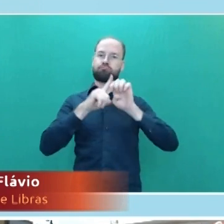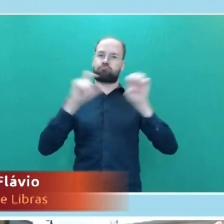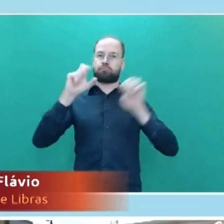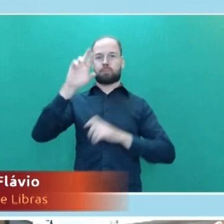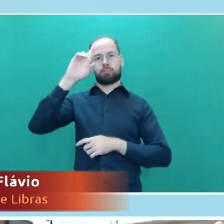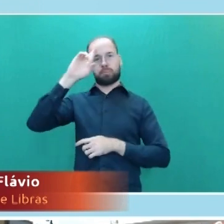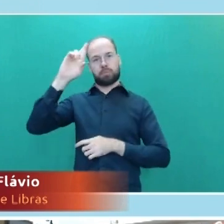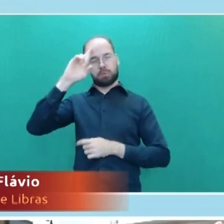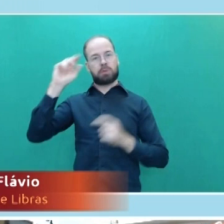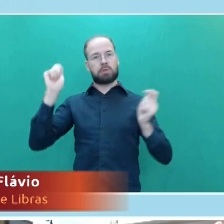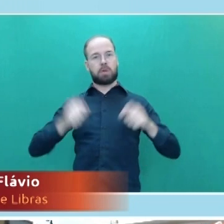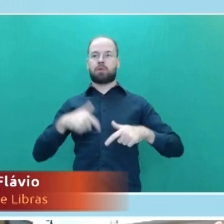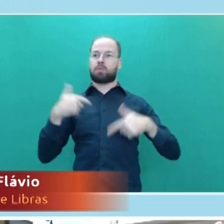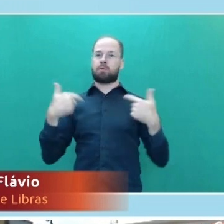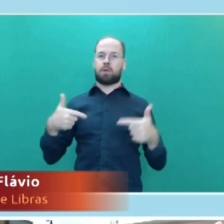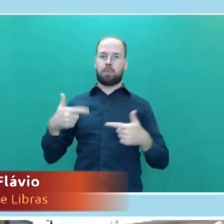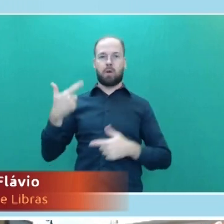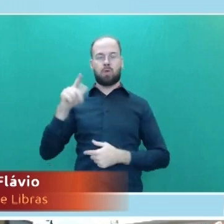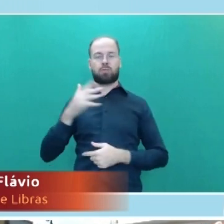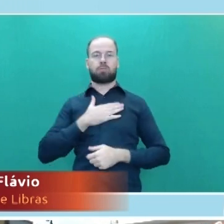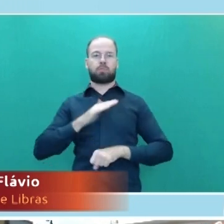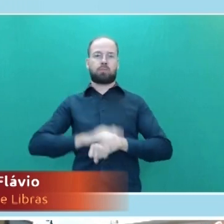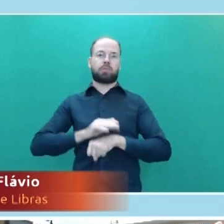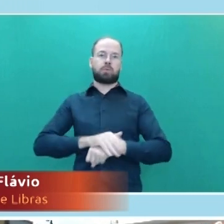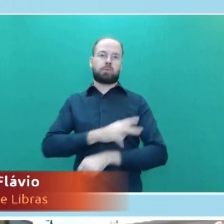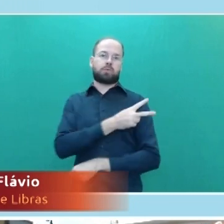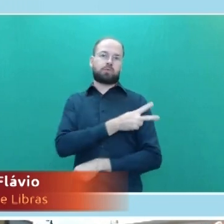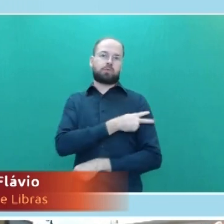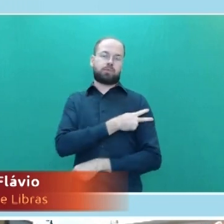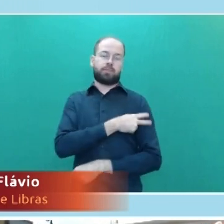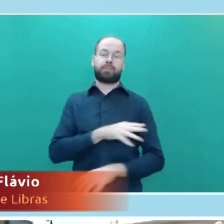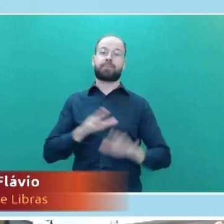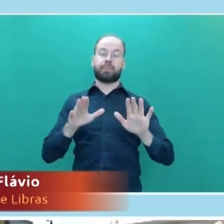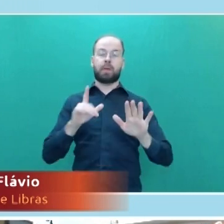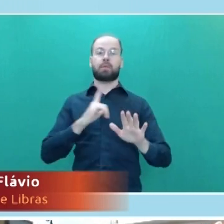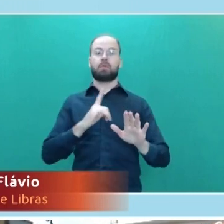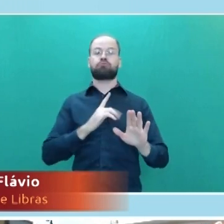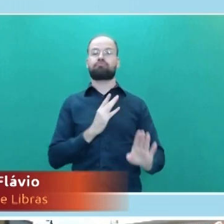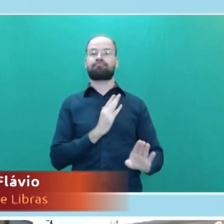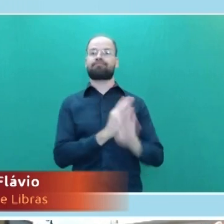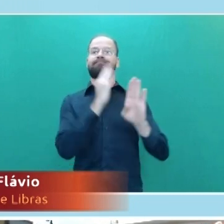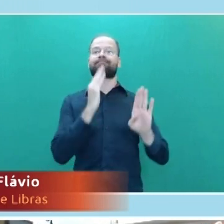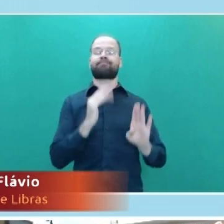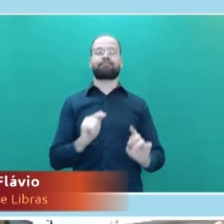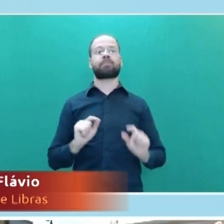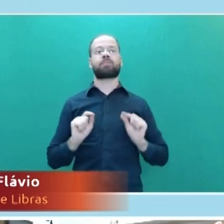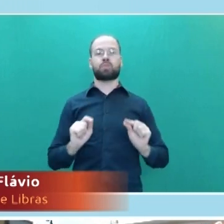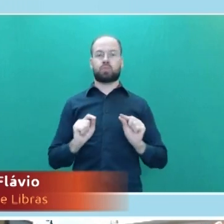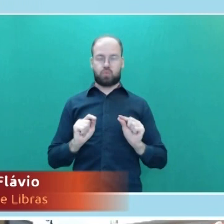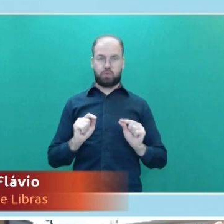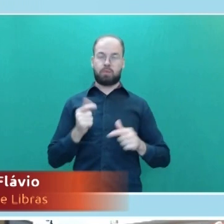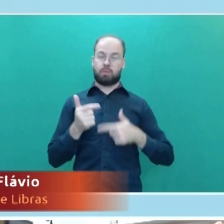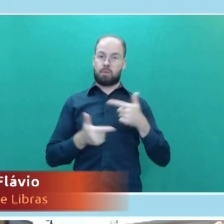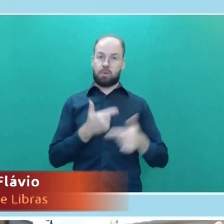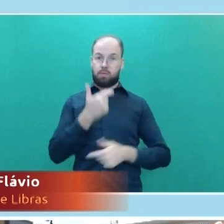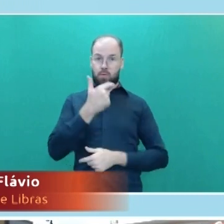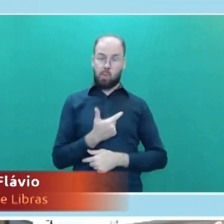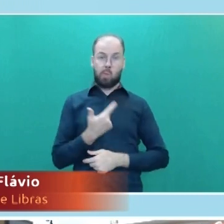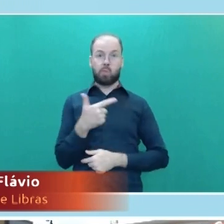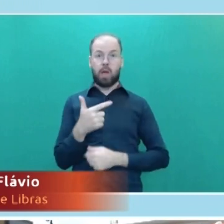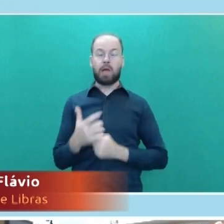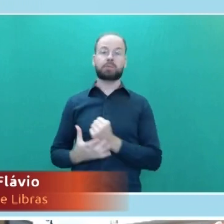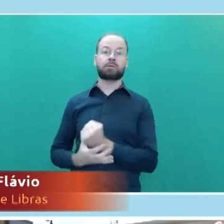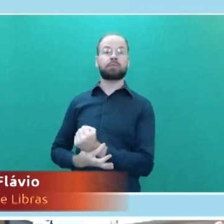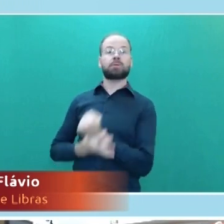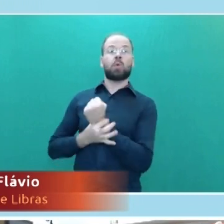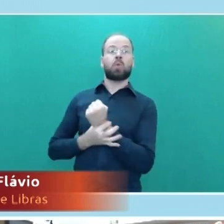outra maneira, eu serei meu próprio chefe, mas esbarra numa questão de muitas vezes o trabalhador não ter um seguro quando fica